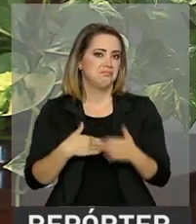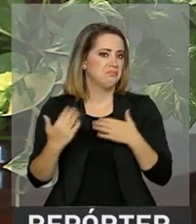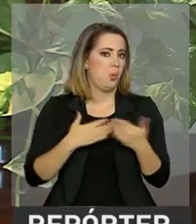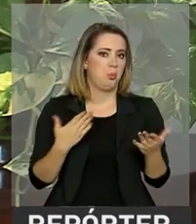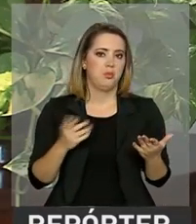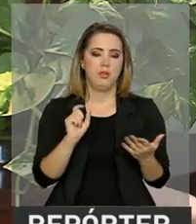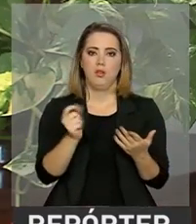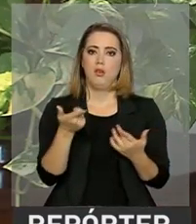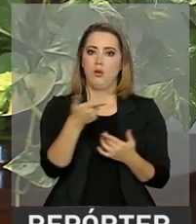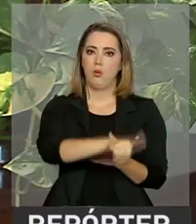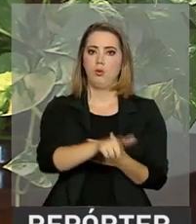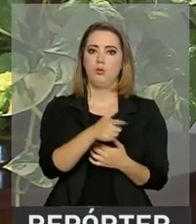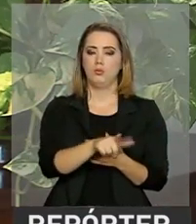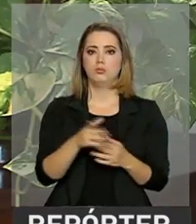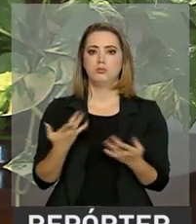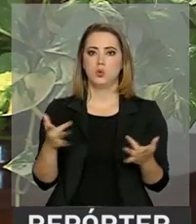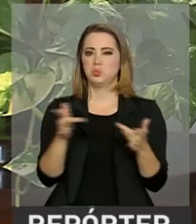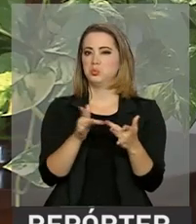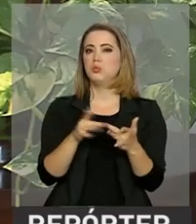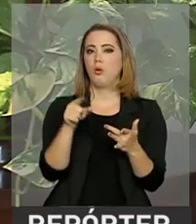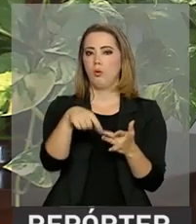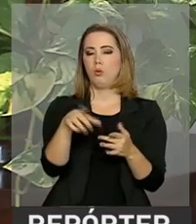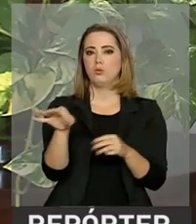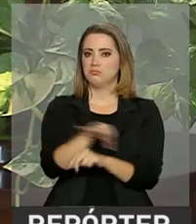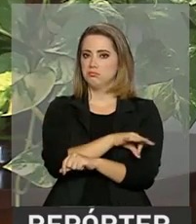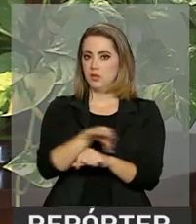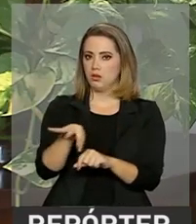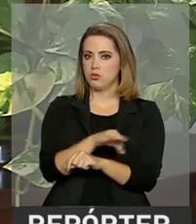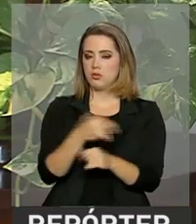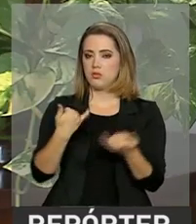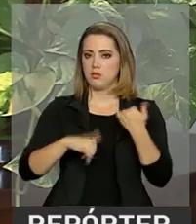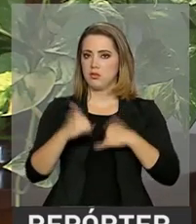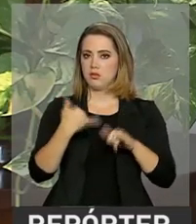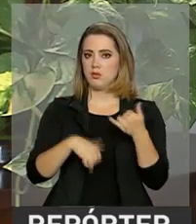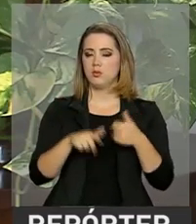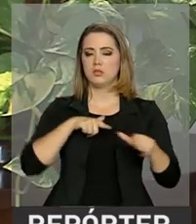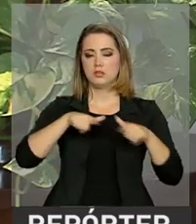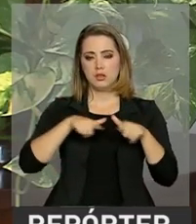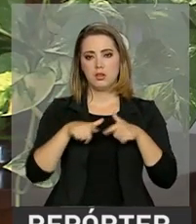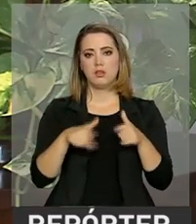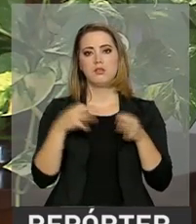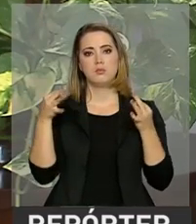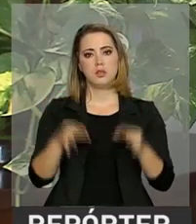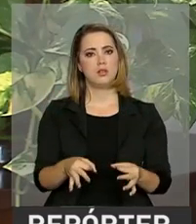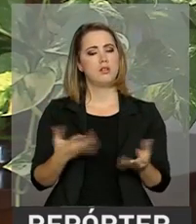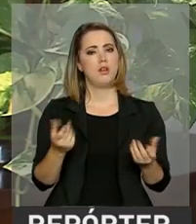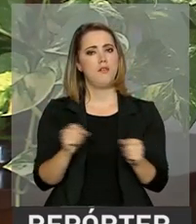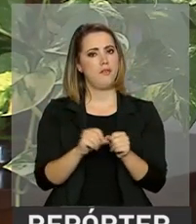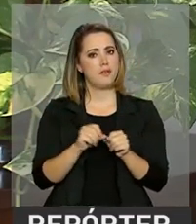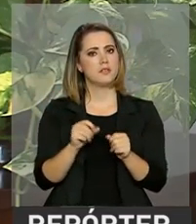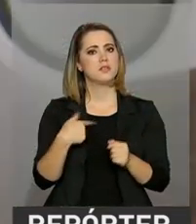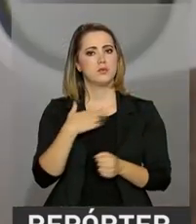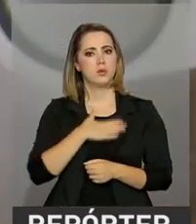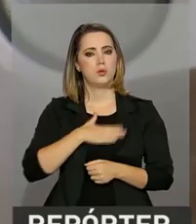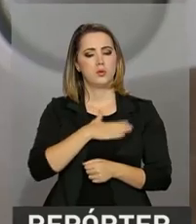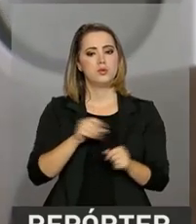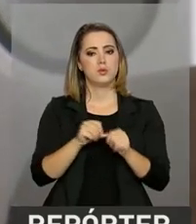alguma coisa relacionada à história trabalhar na prática nem todos mesma coisa que eu tô gostando